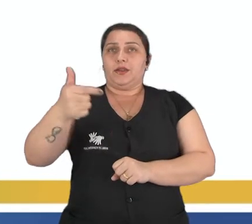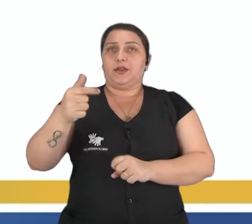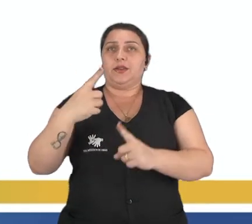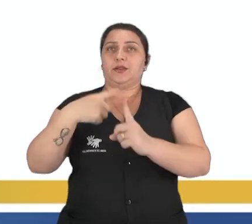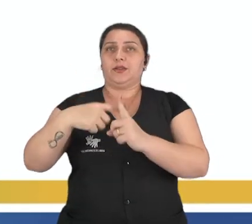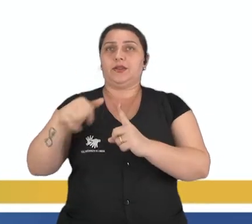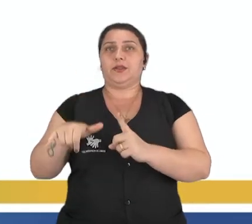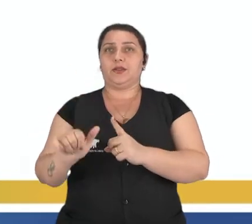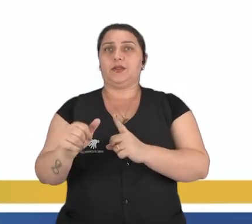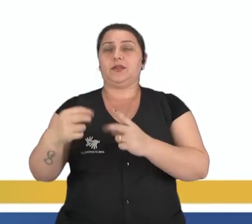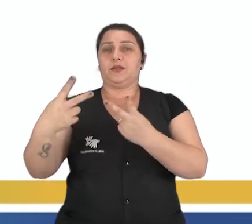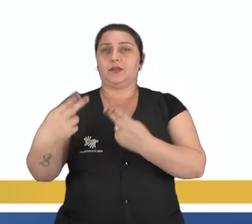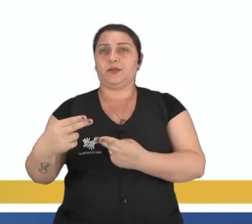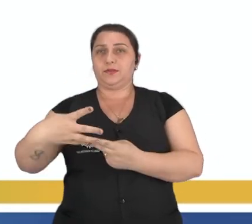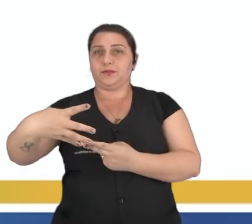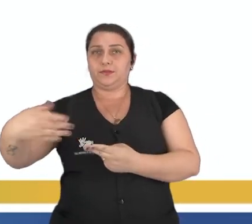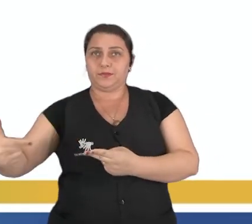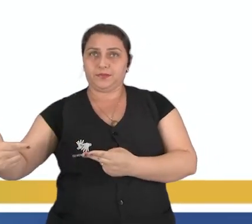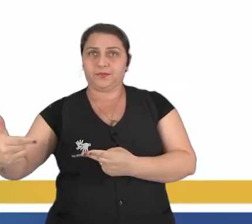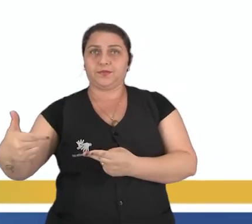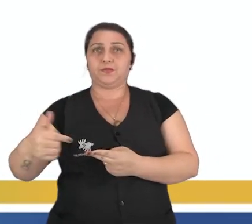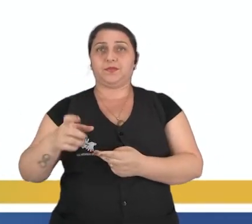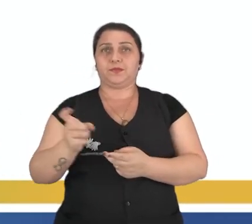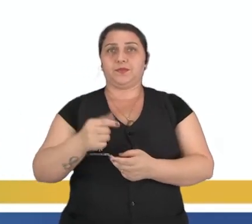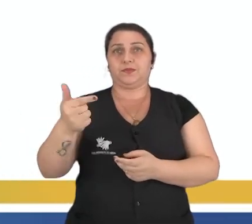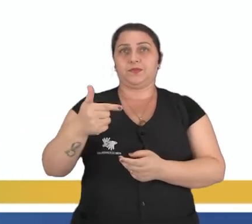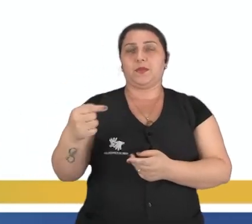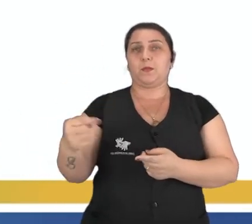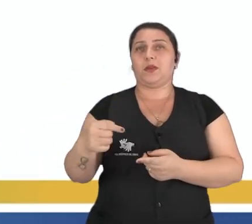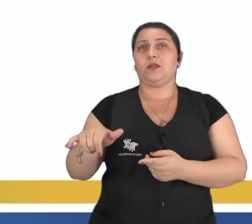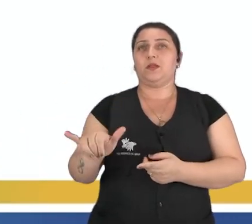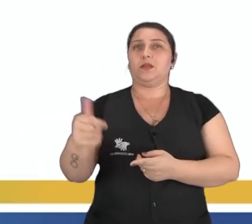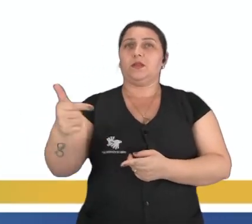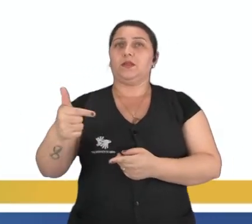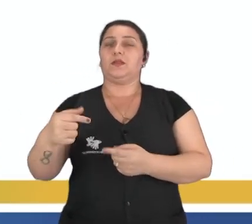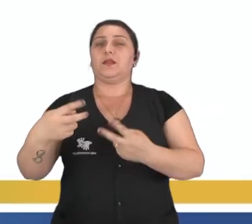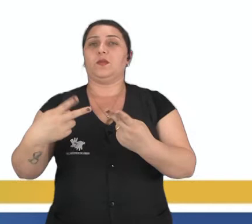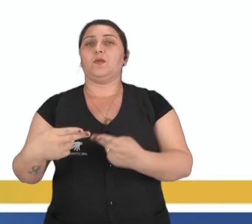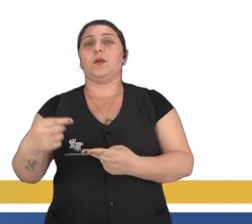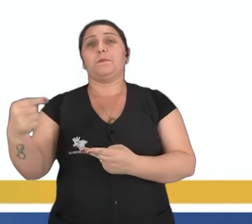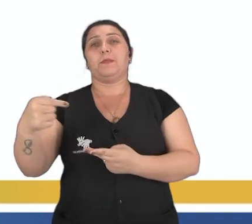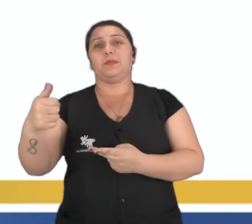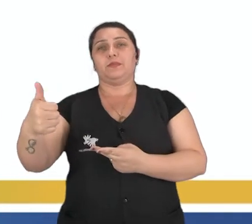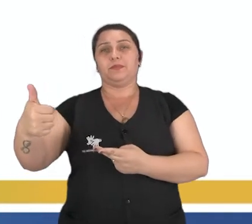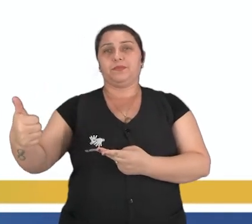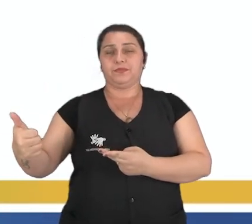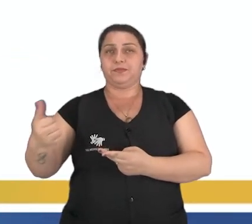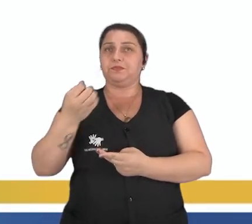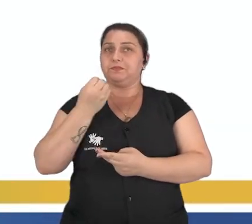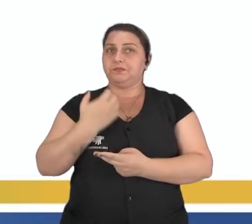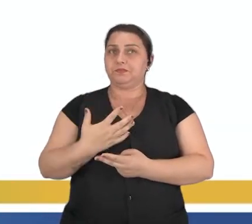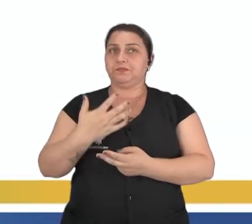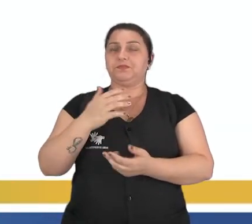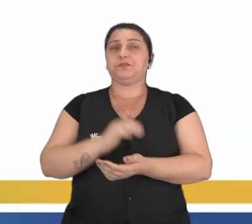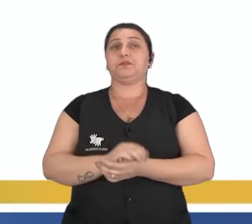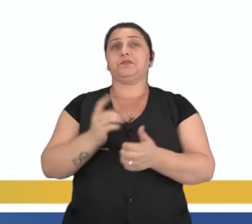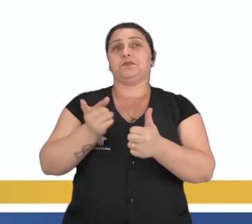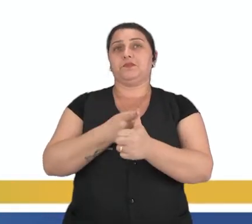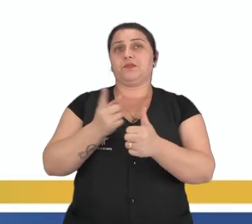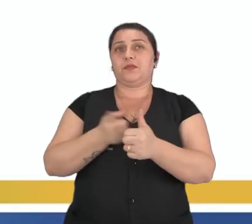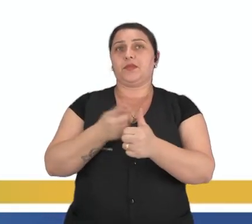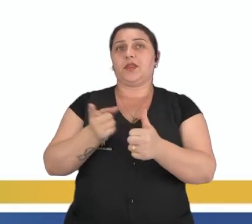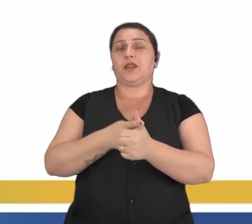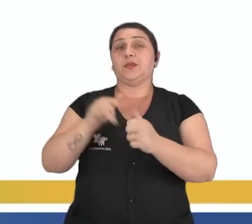y² igual a 43 e x² menos y² igual a menos 16. Bom, primeiro